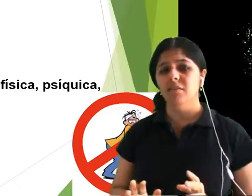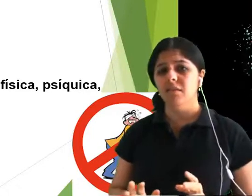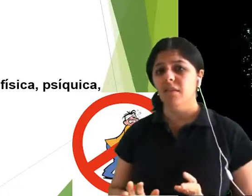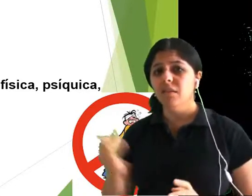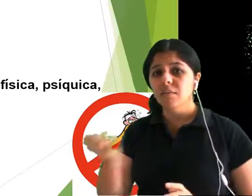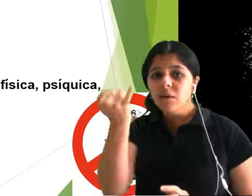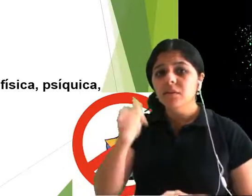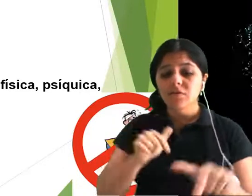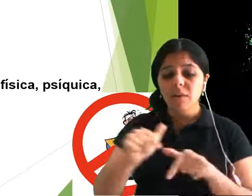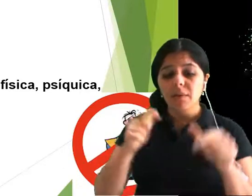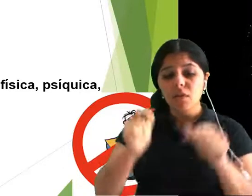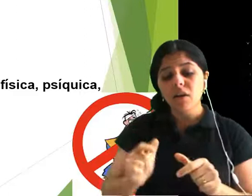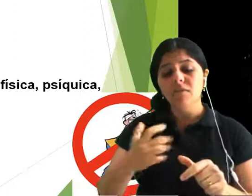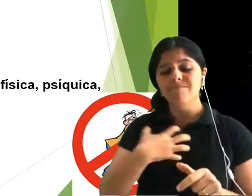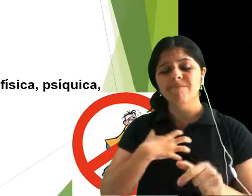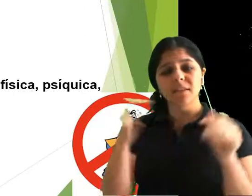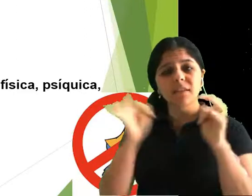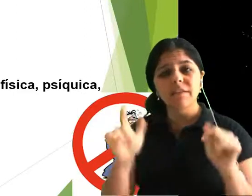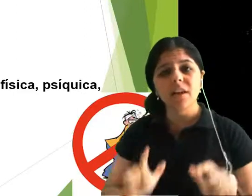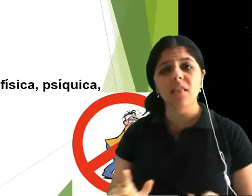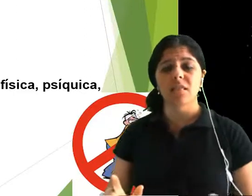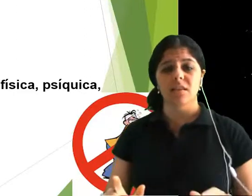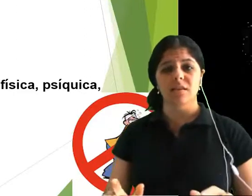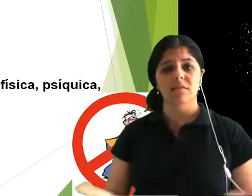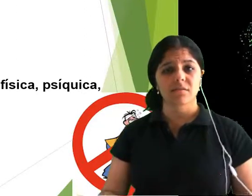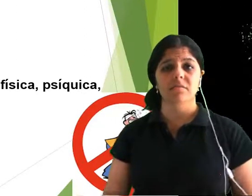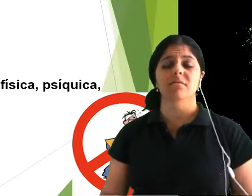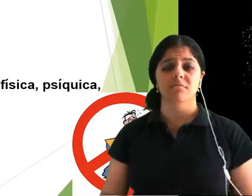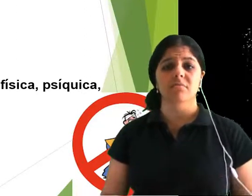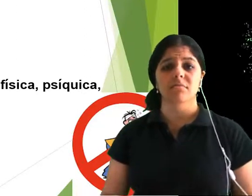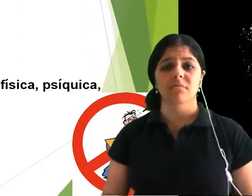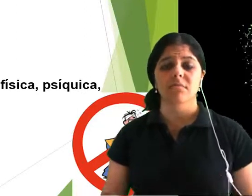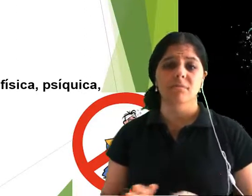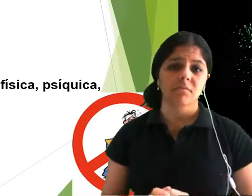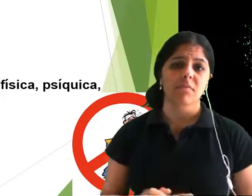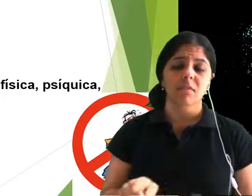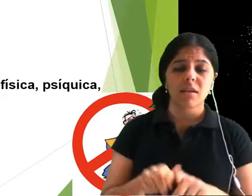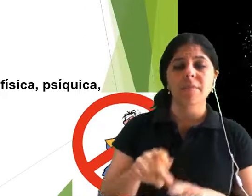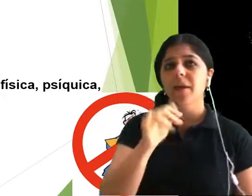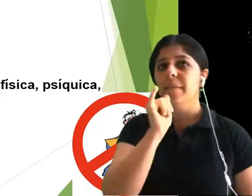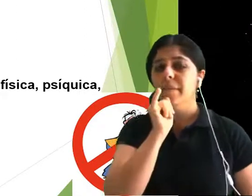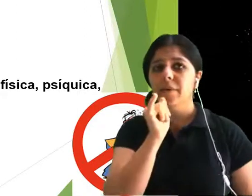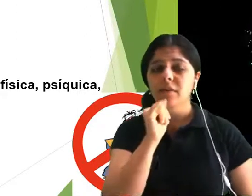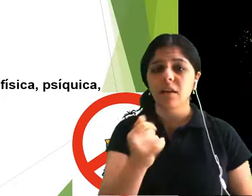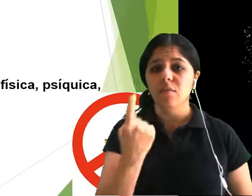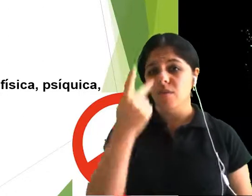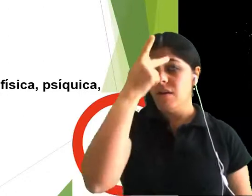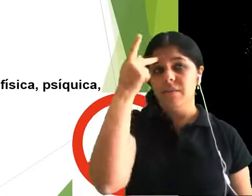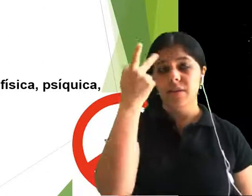faça feliz, que a faça realizada. Tá? Então, mesma coisa, vamos supor,